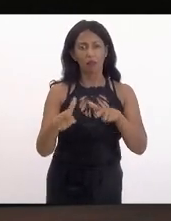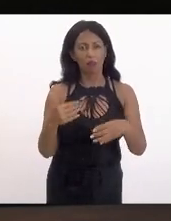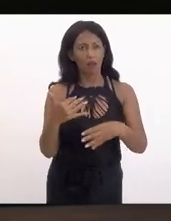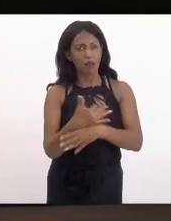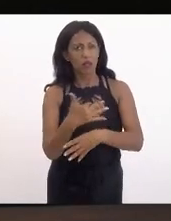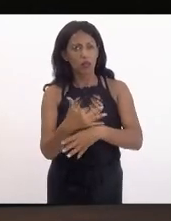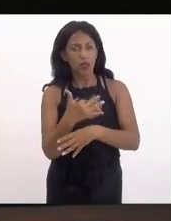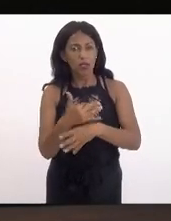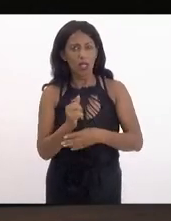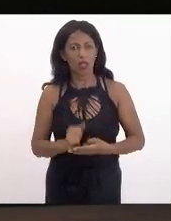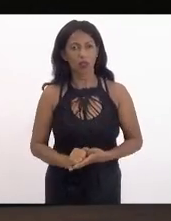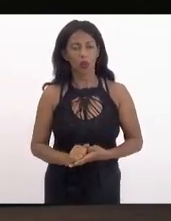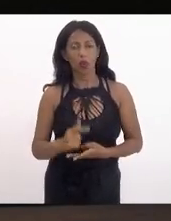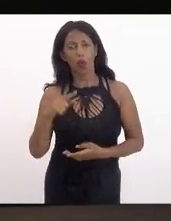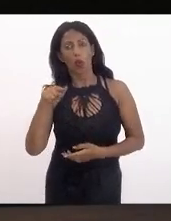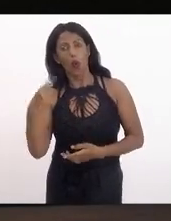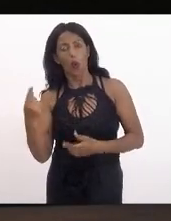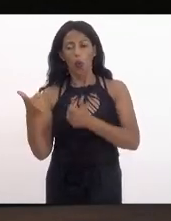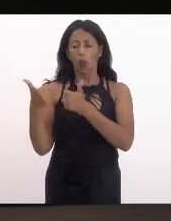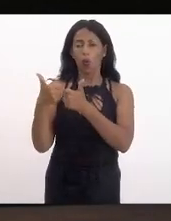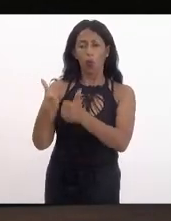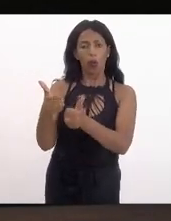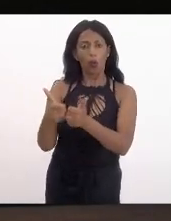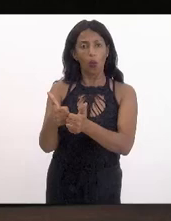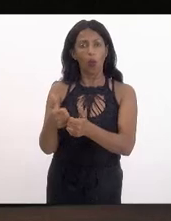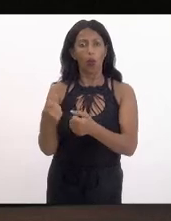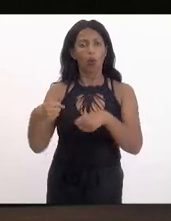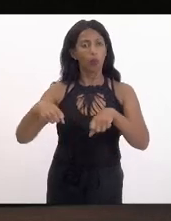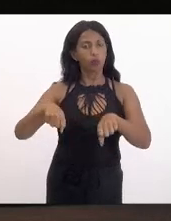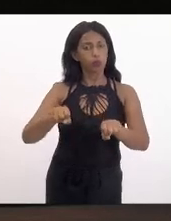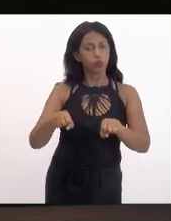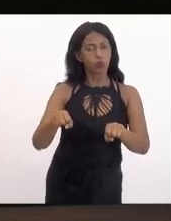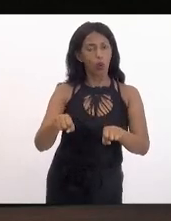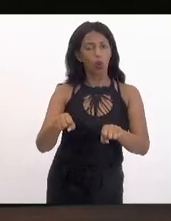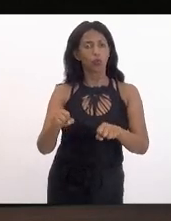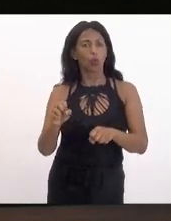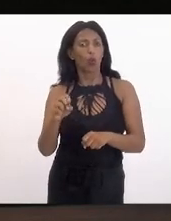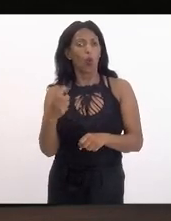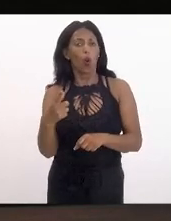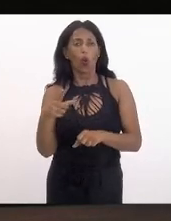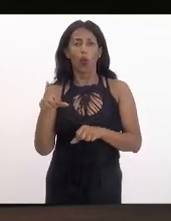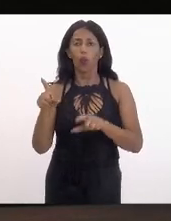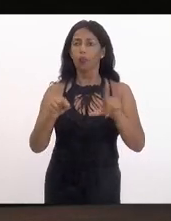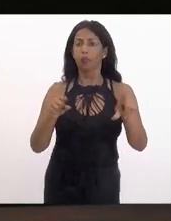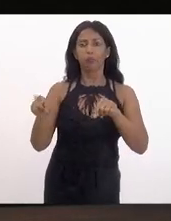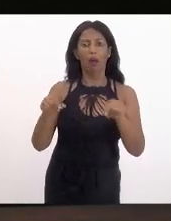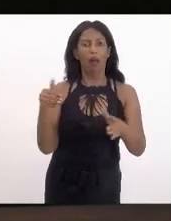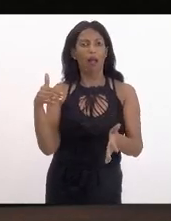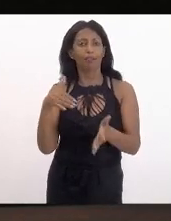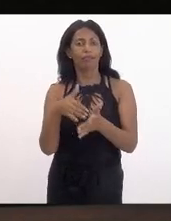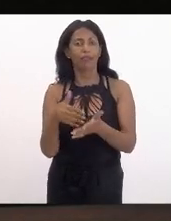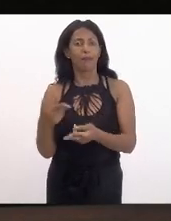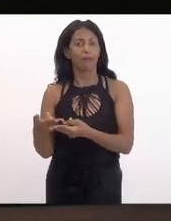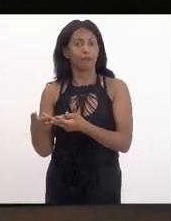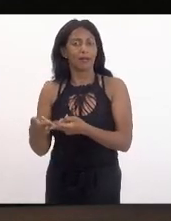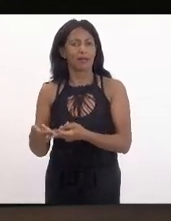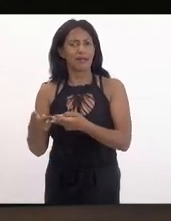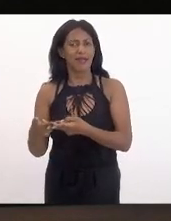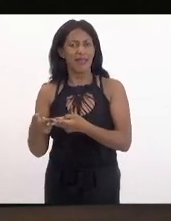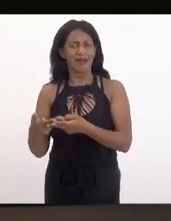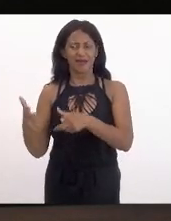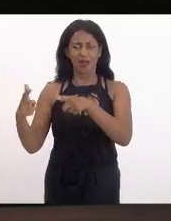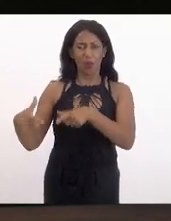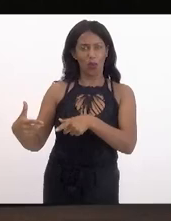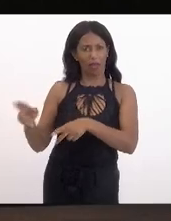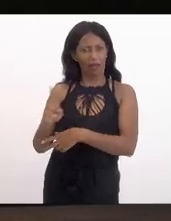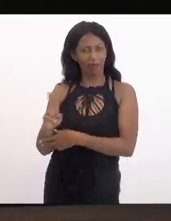tiver aqui pegar o ônibus ou mototáxi como transporte alternativo até paciência porque só Tá